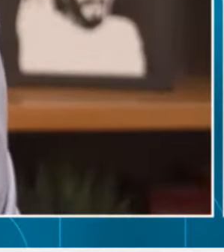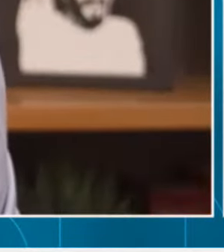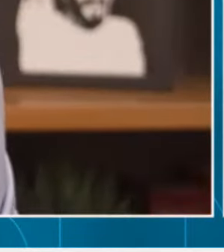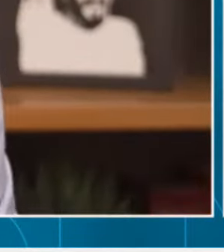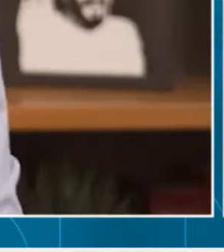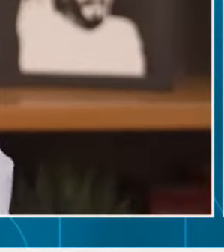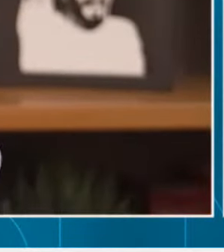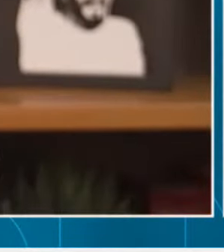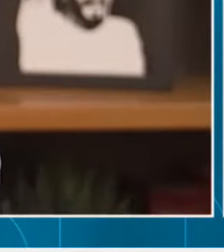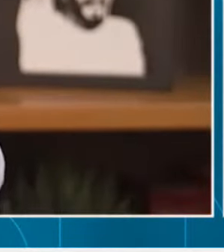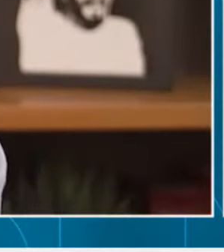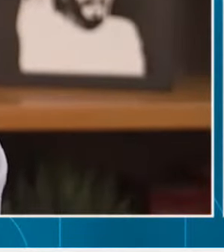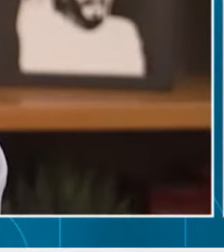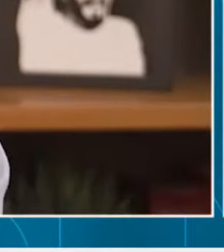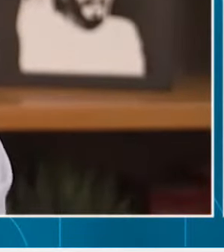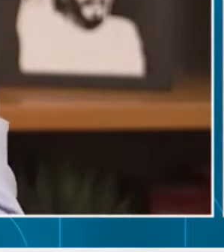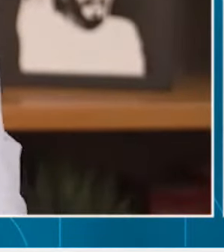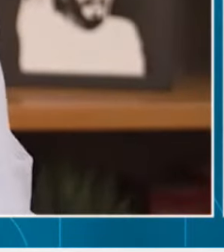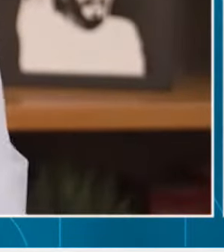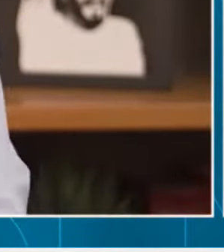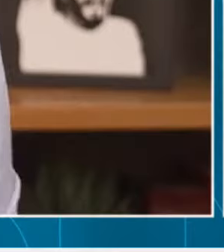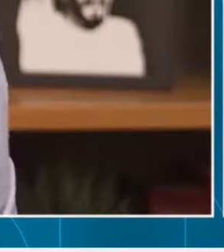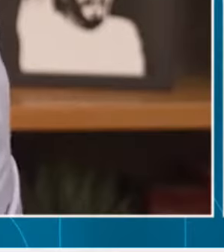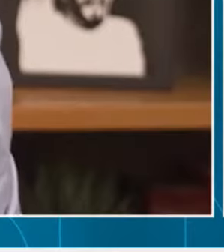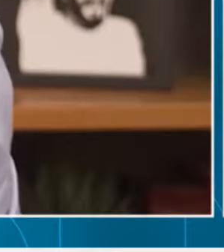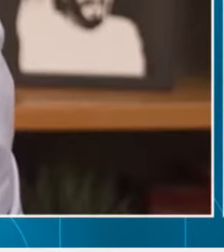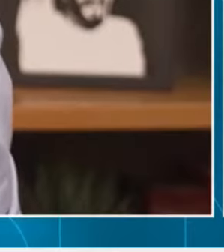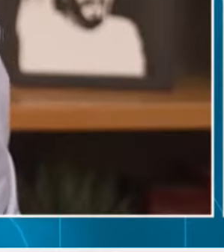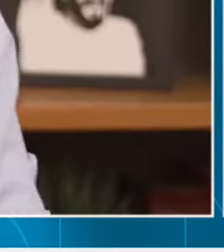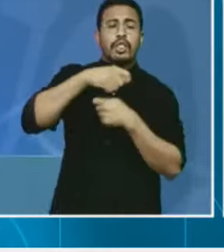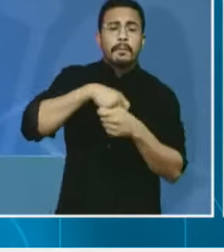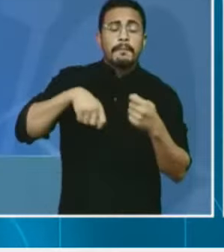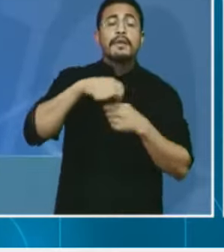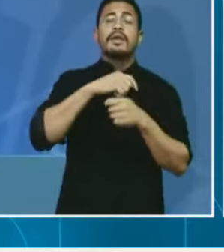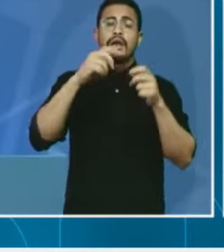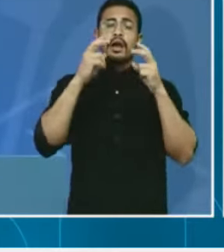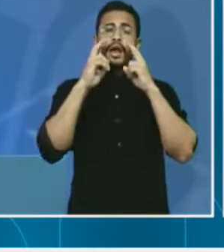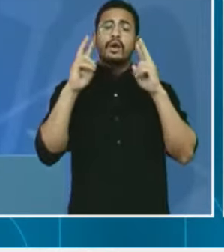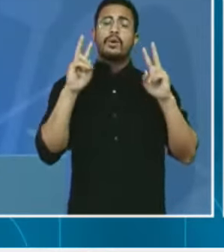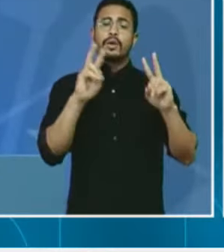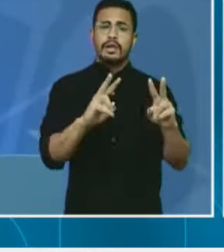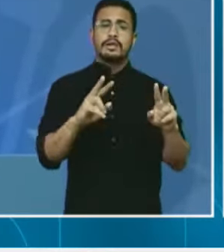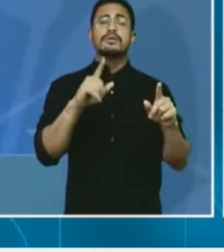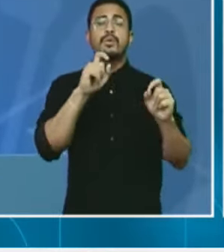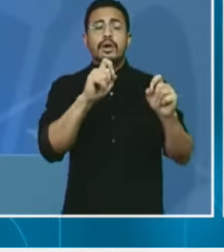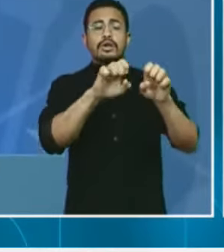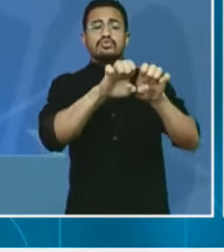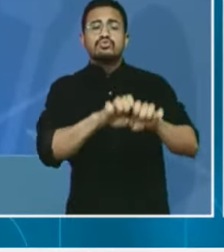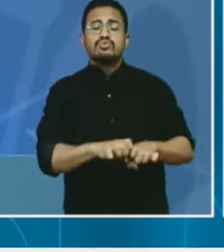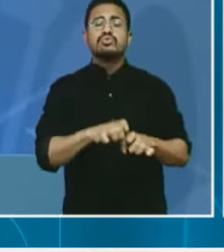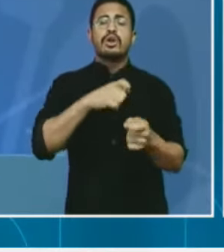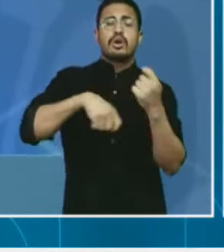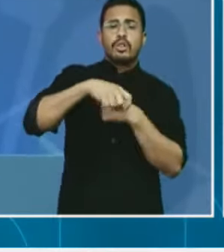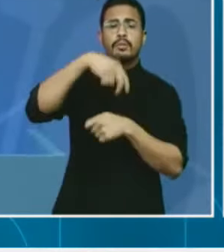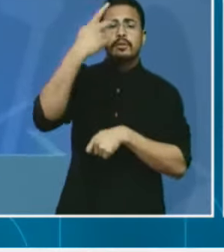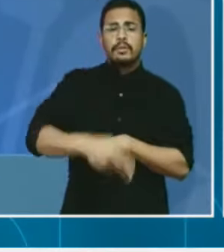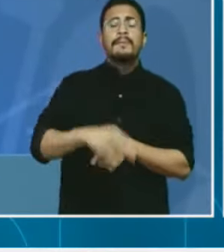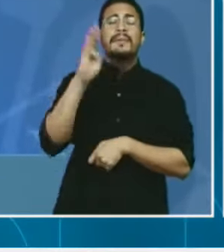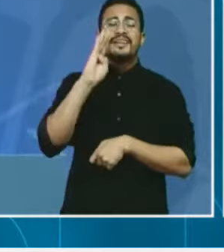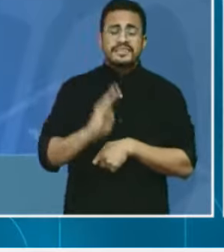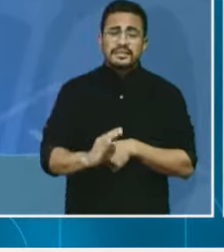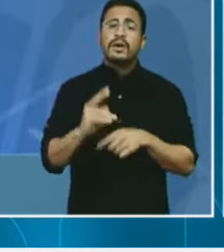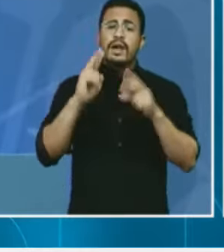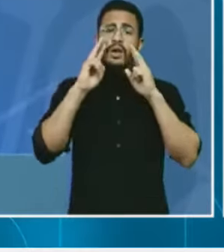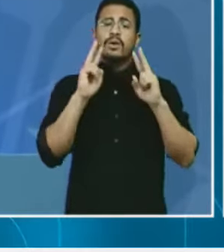O registro contabiliza apenas os pagamentos diretos de campanha e não inclui gastos terceirizados, por exemplo,